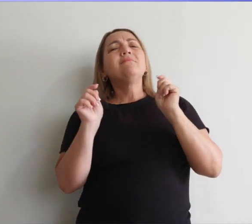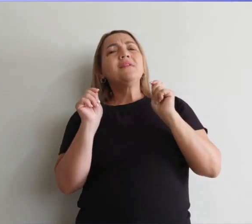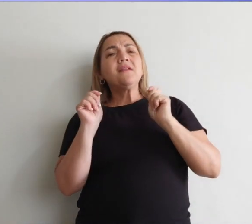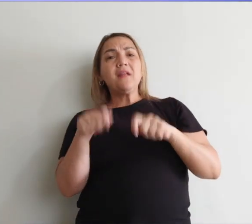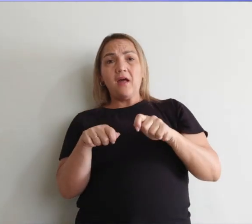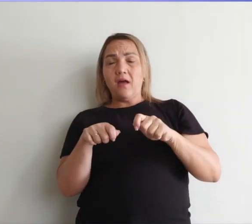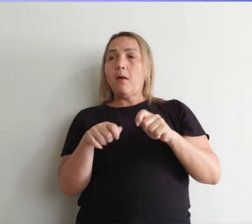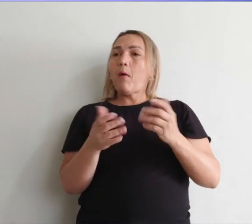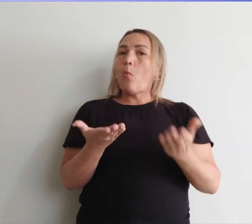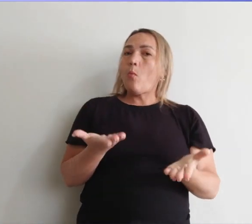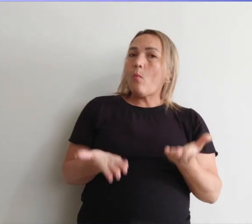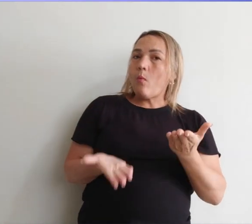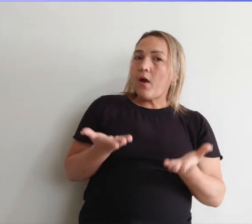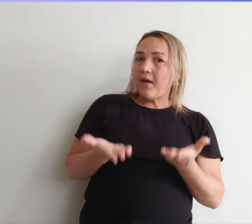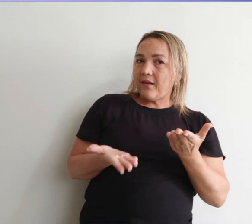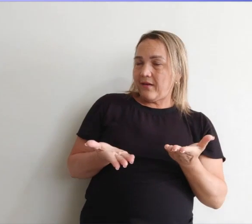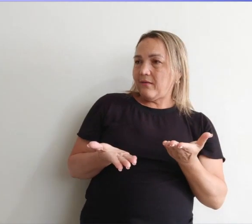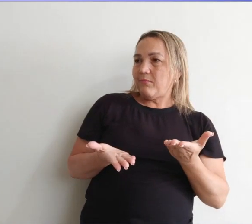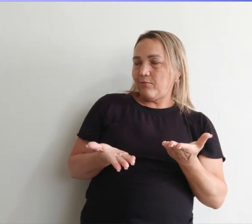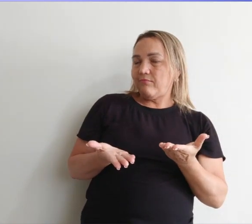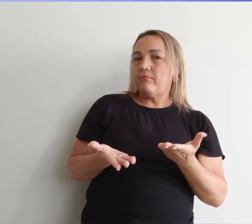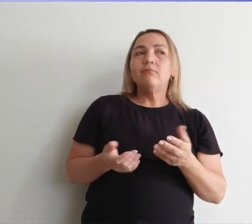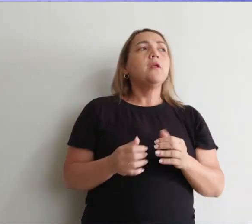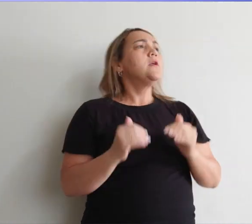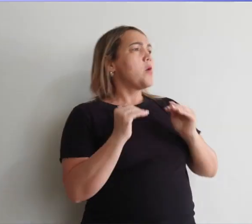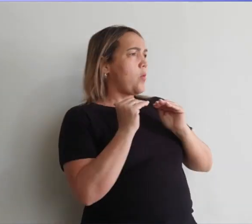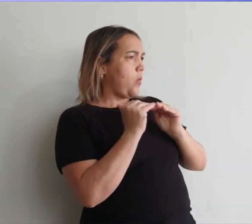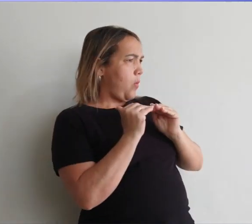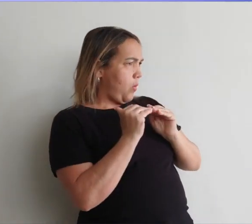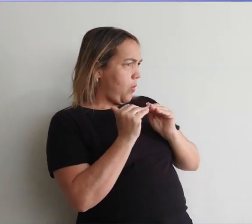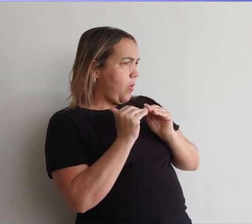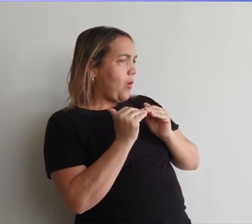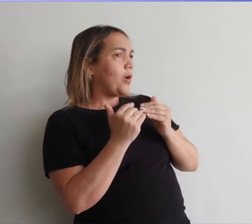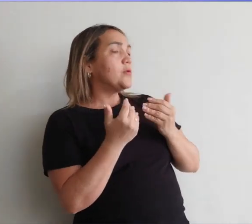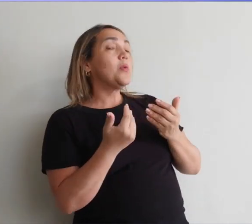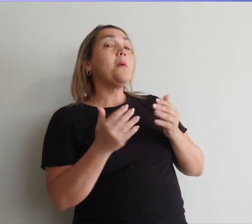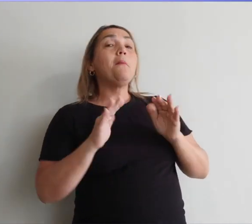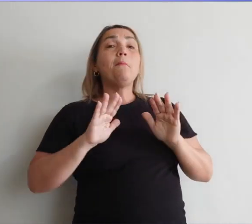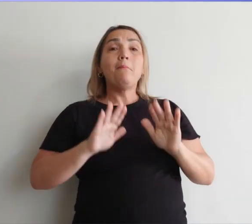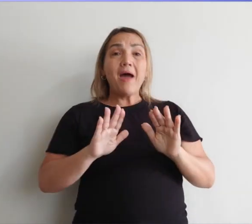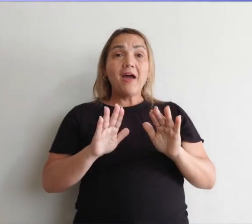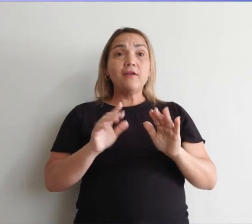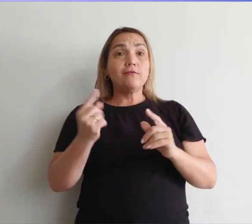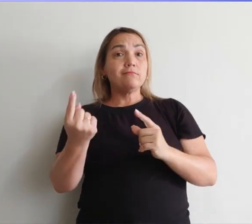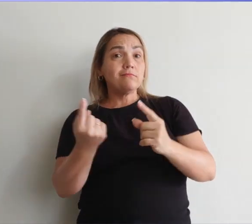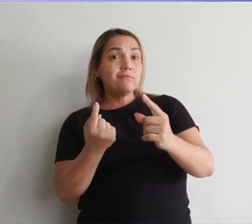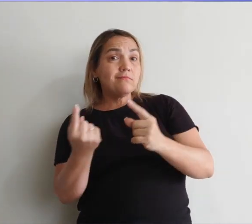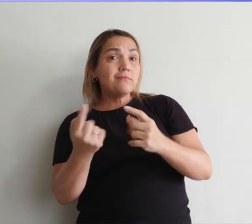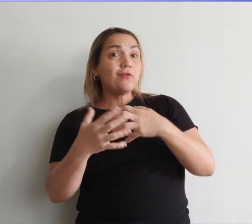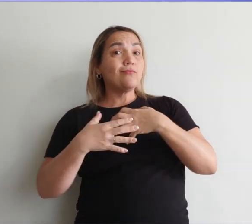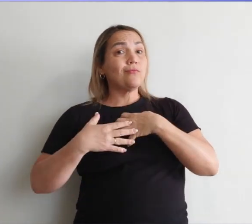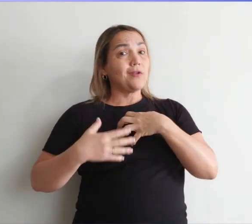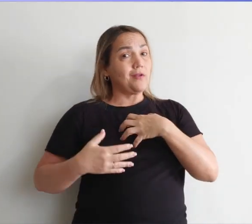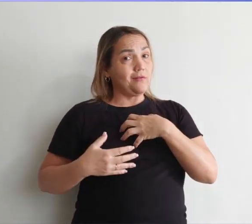para ser equilibrado, né? Também. Concordo com o que você falou, mas cada caso é um